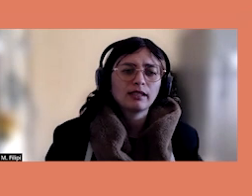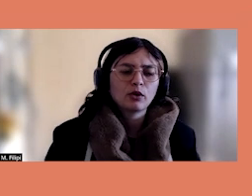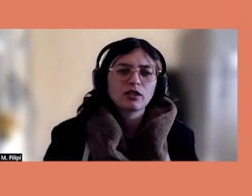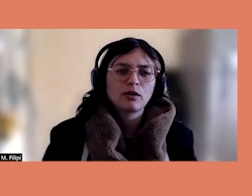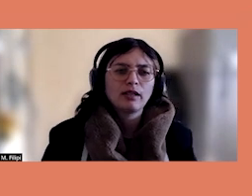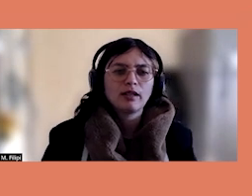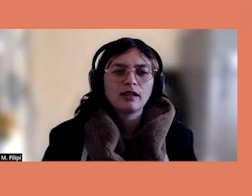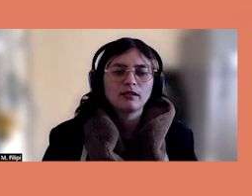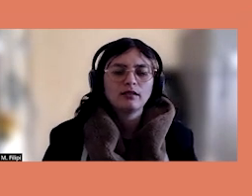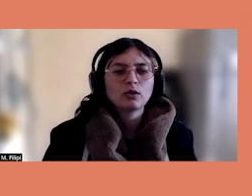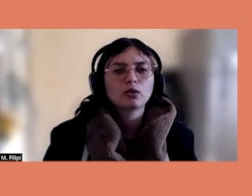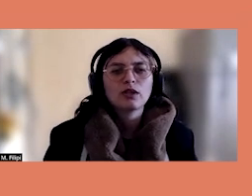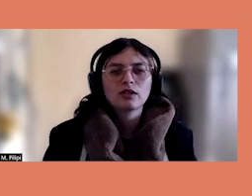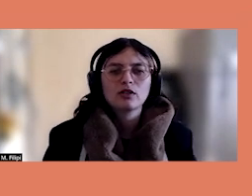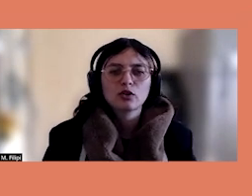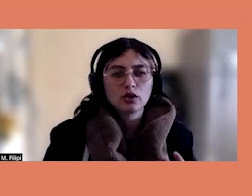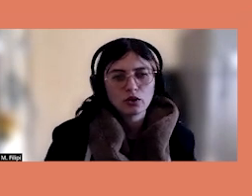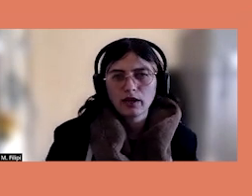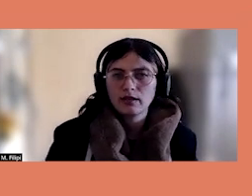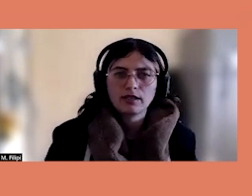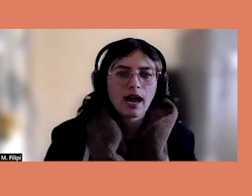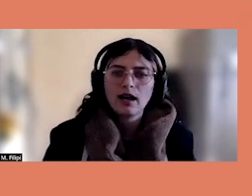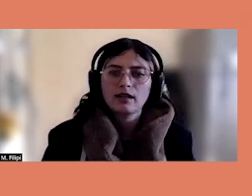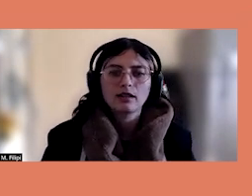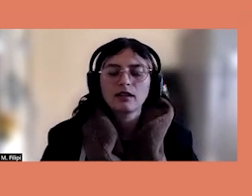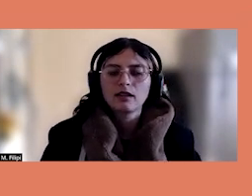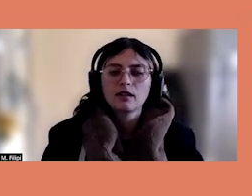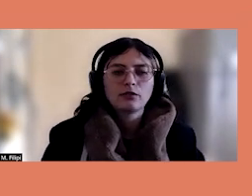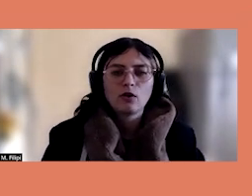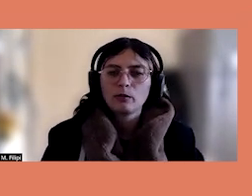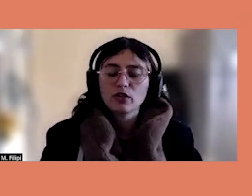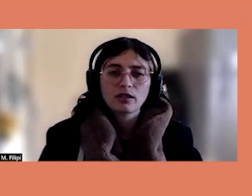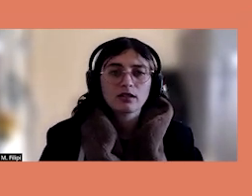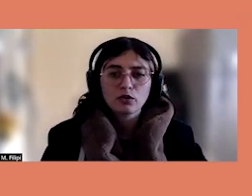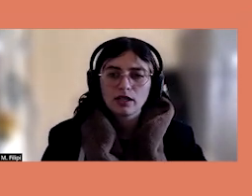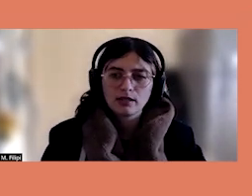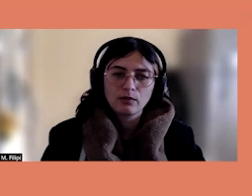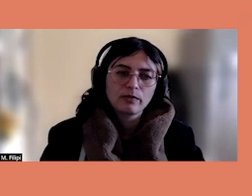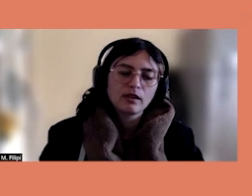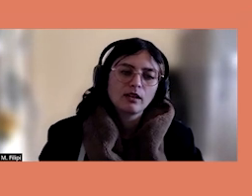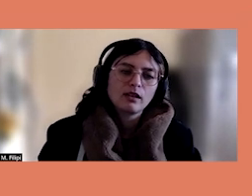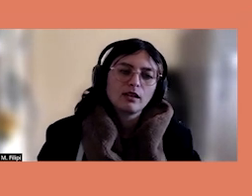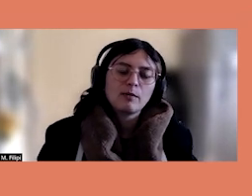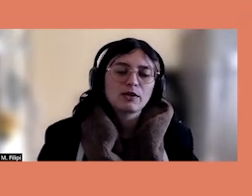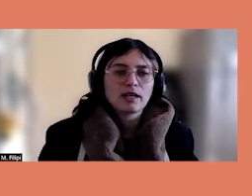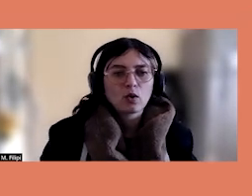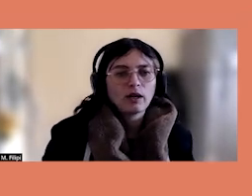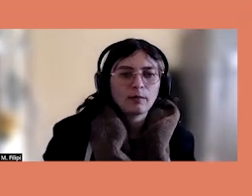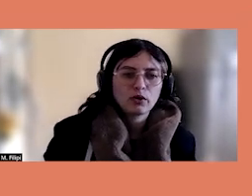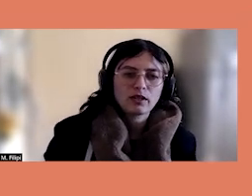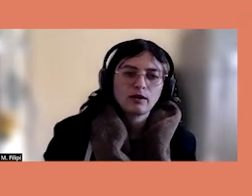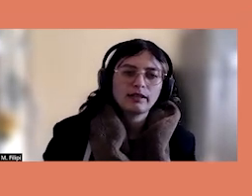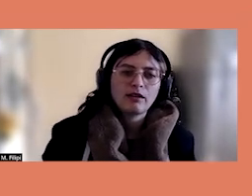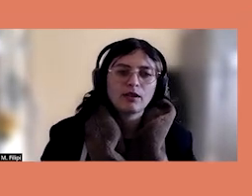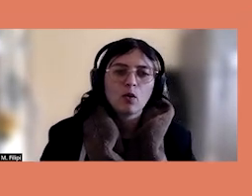datum, cada projeção ela introduz distorções em área, forma, distância ou direção. E por isso que a escolha